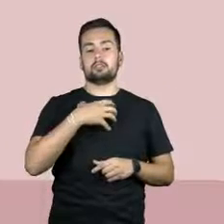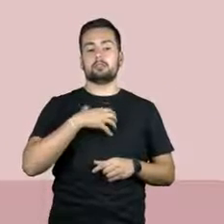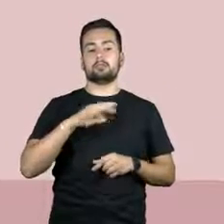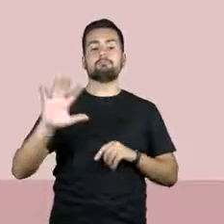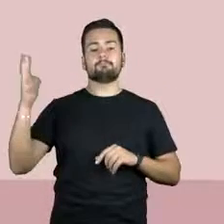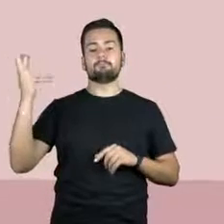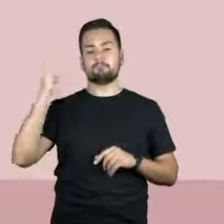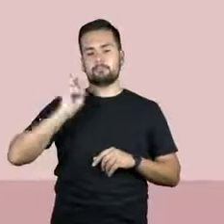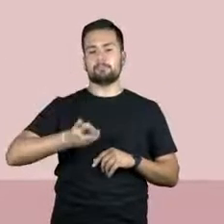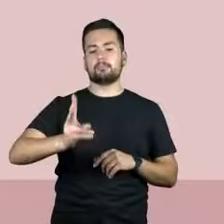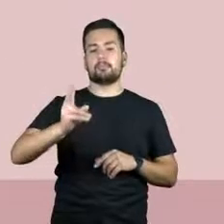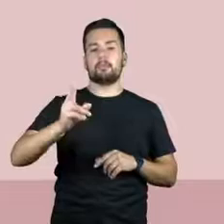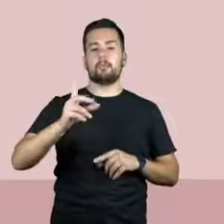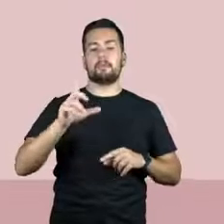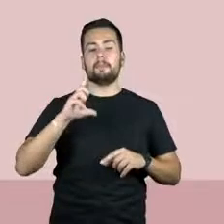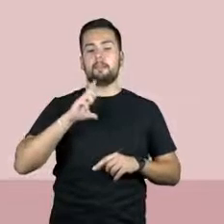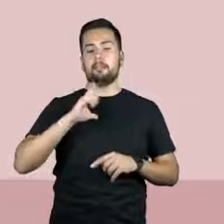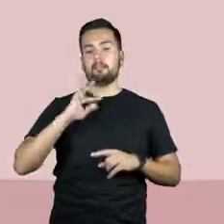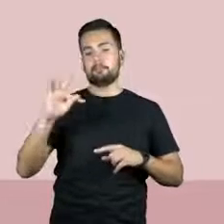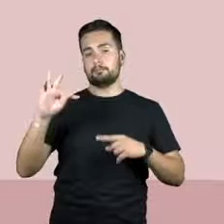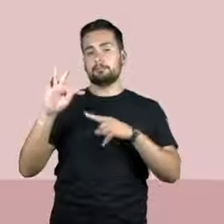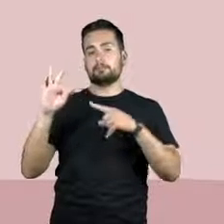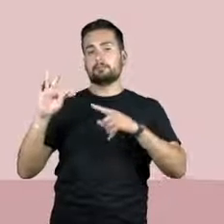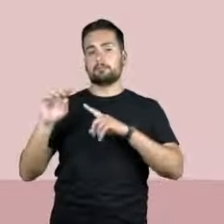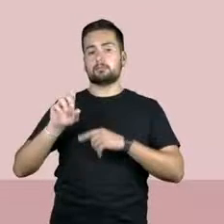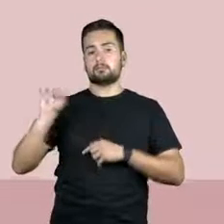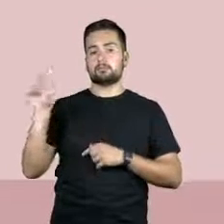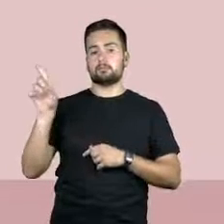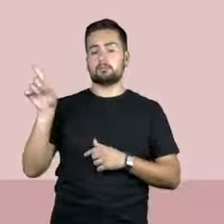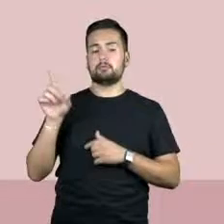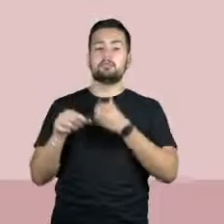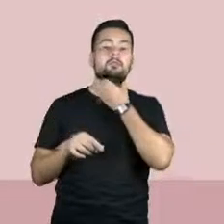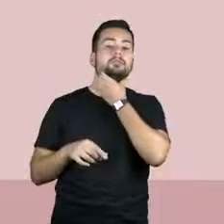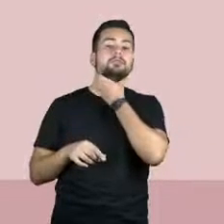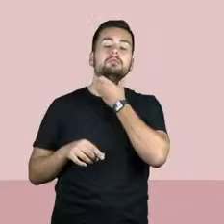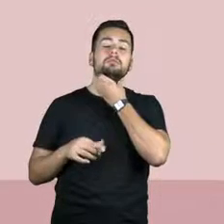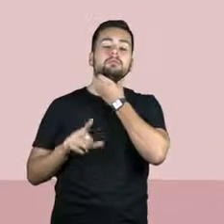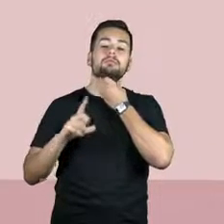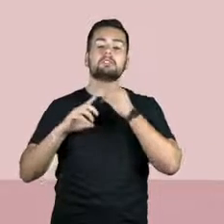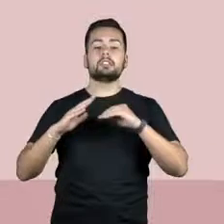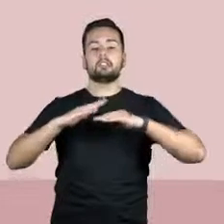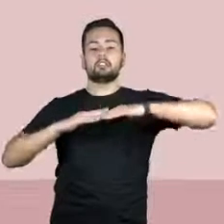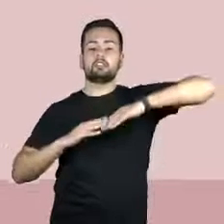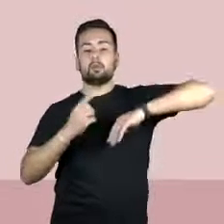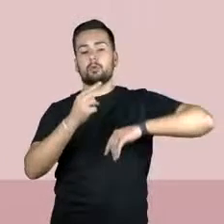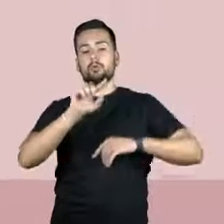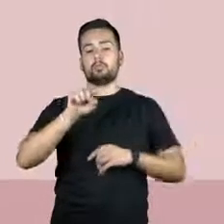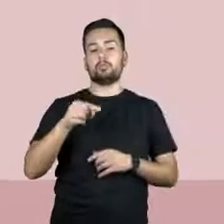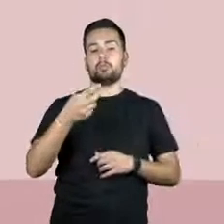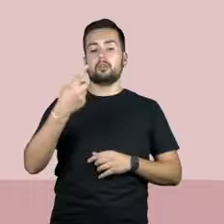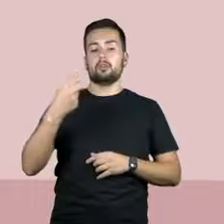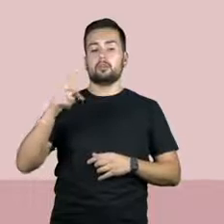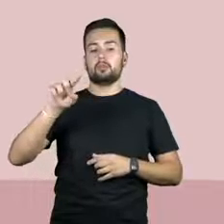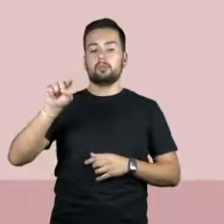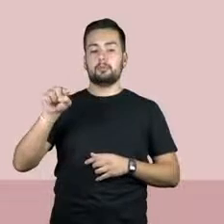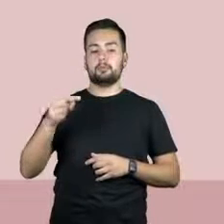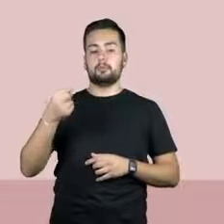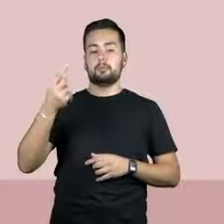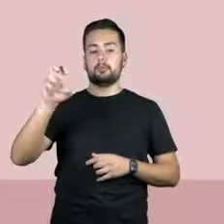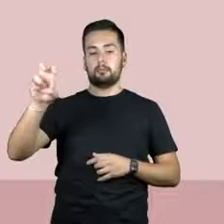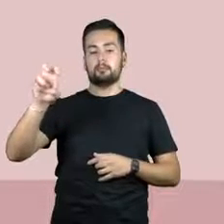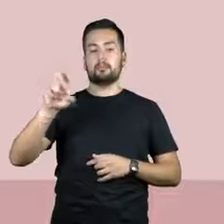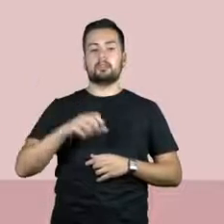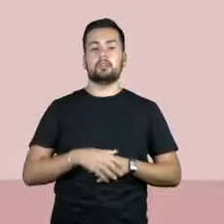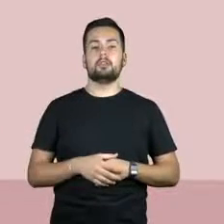Tá? Eu tenho aqui um talude. Tá? Esse talude aqui ele tem essa inclinação de 1 para 1,5. Ele tem uma altura de 10 metros